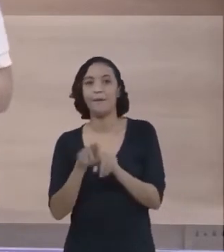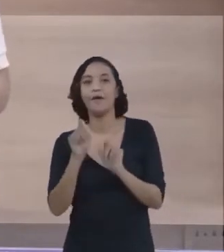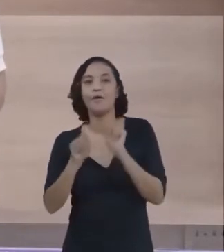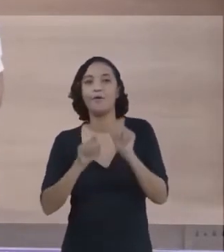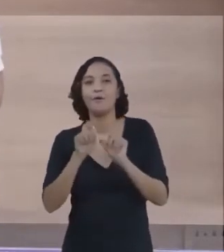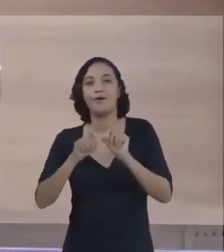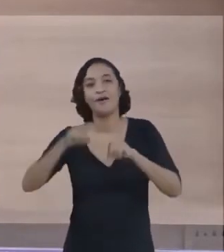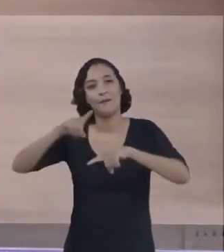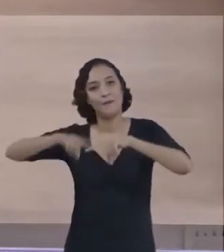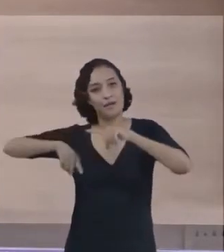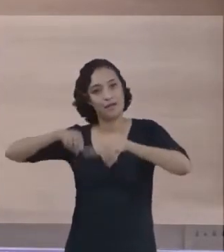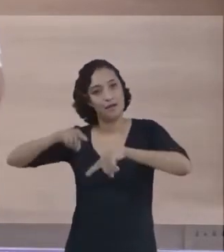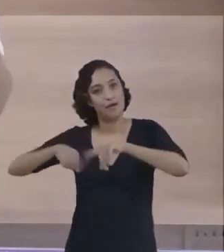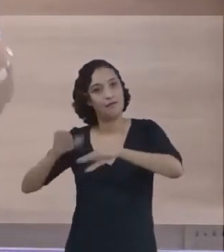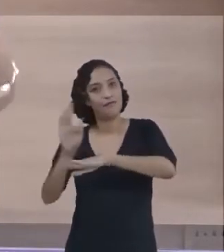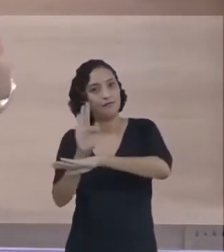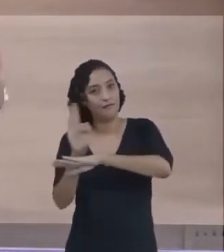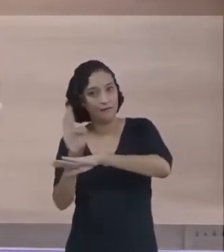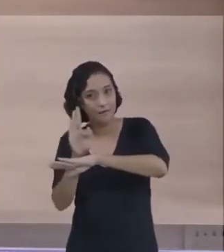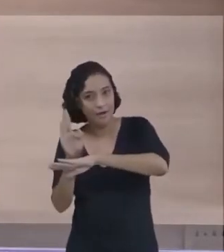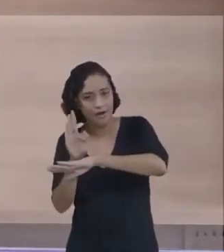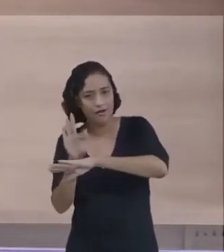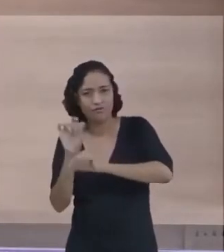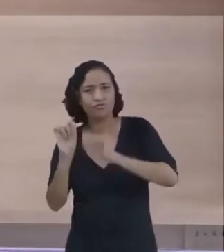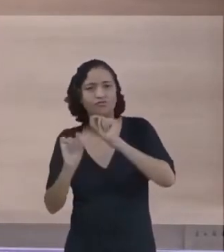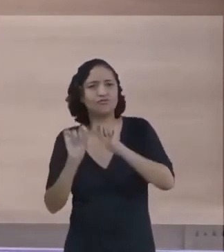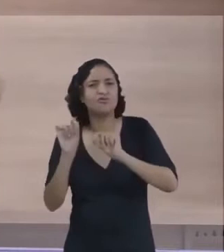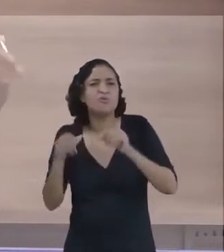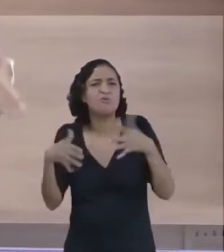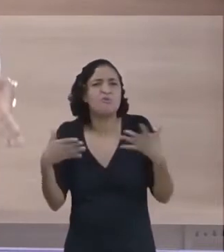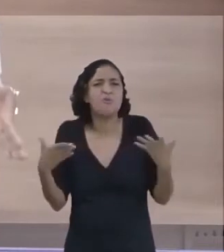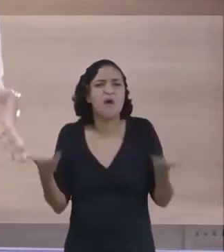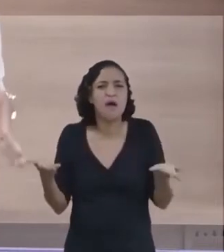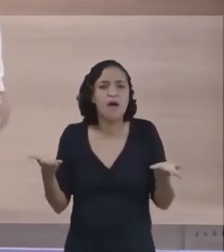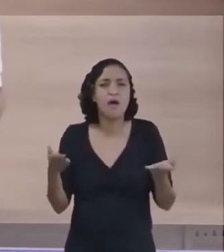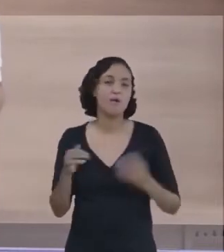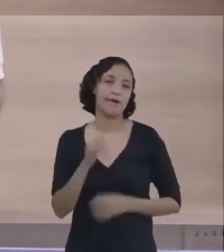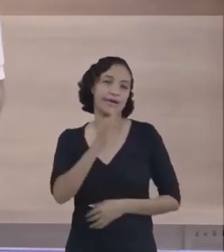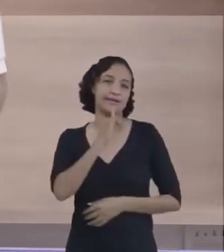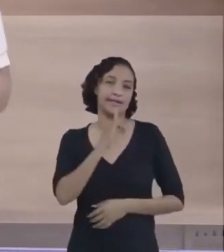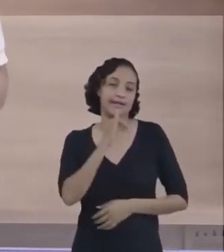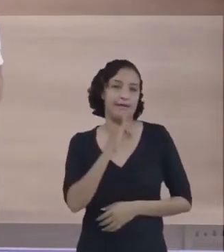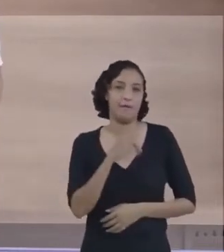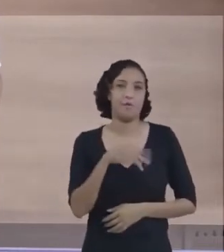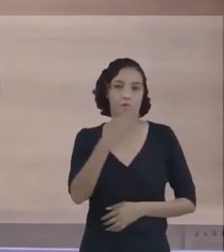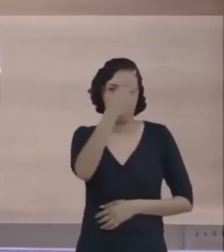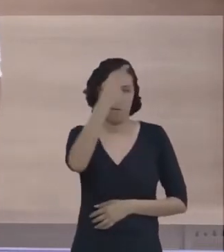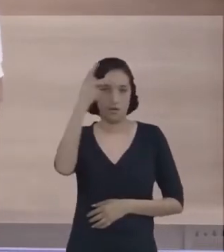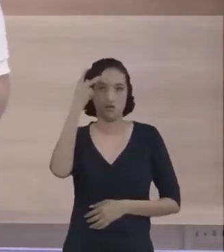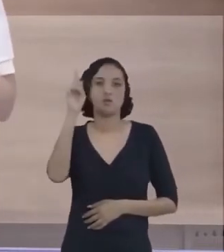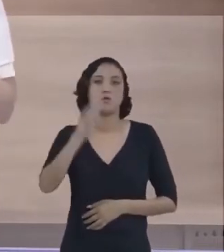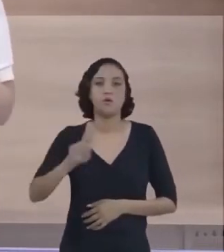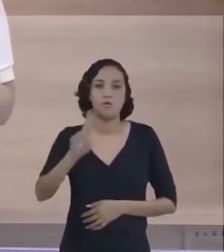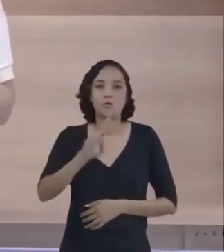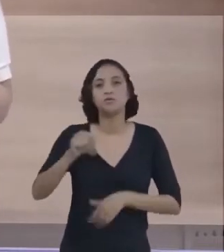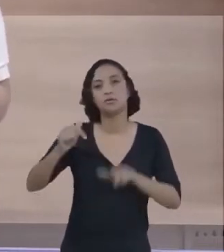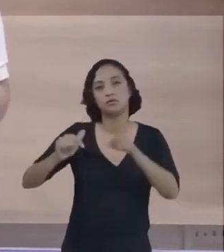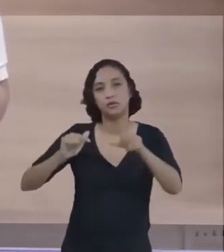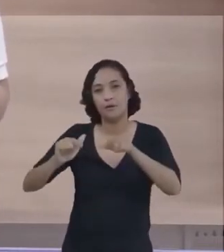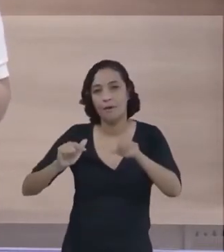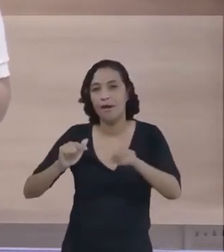convencionais. O que são convencionais? Que todos utilizam no seu trabalho, em casa, e